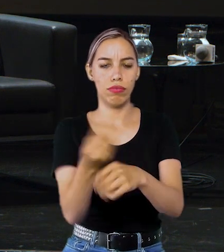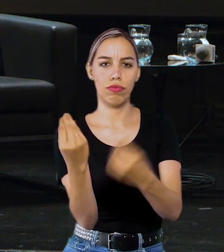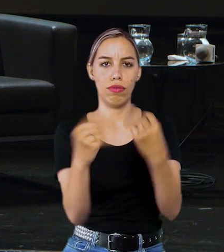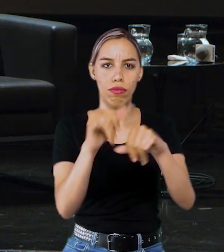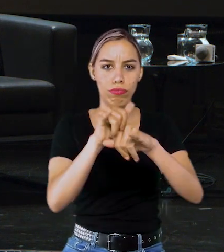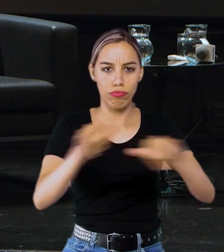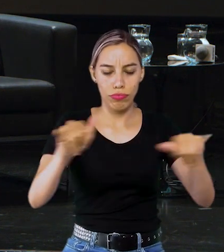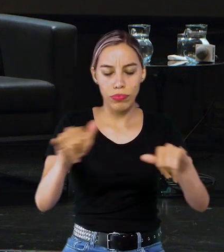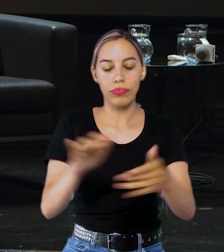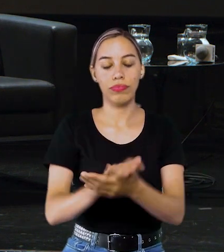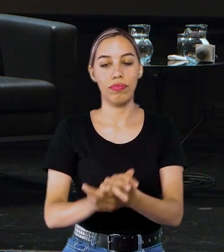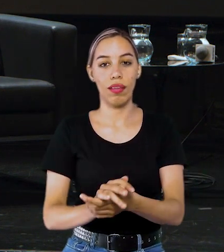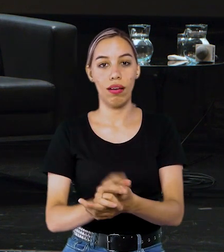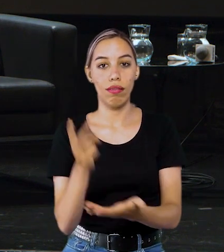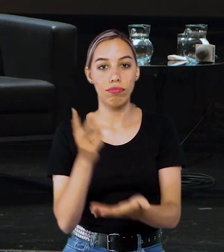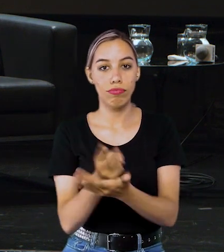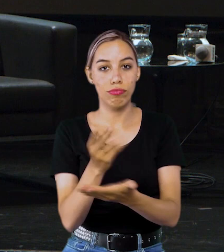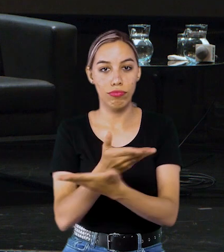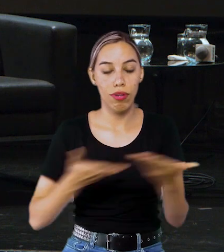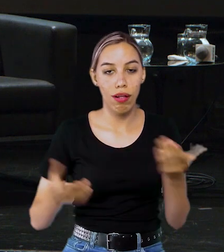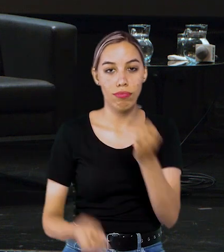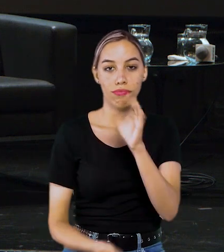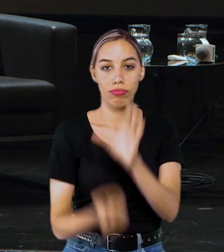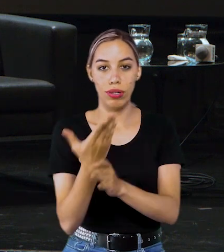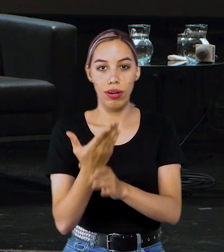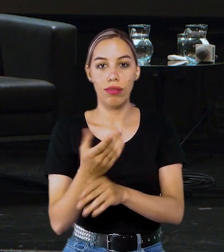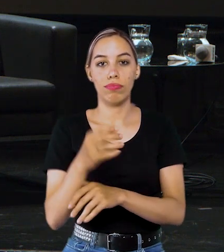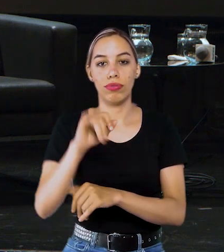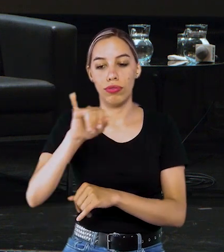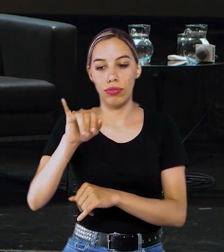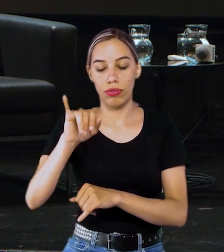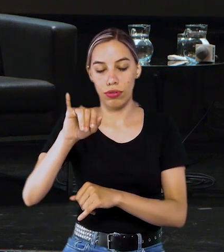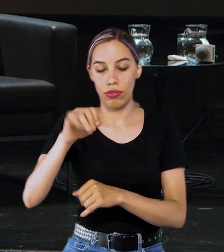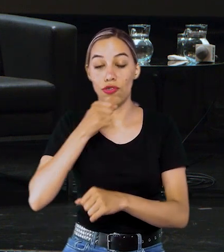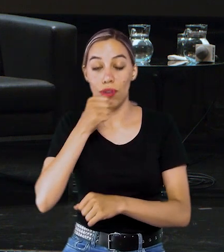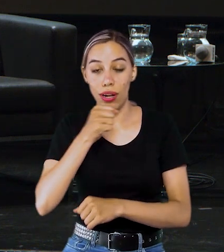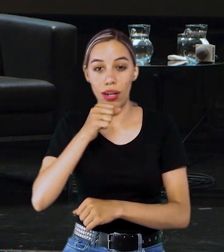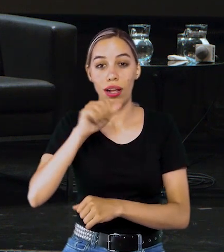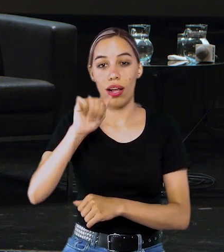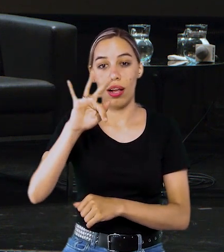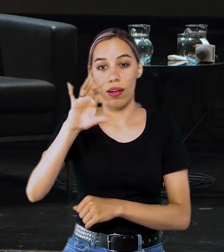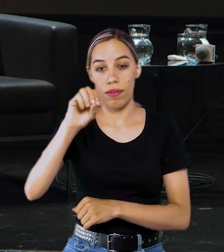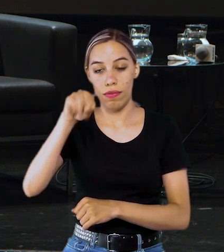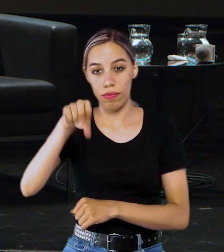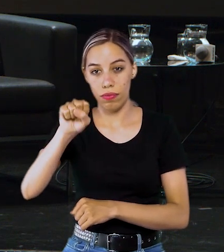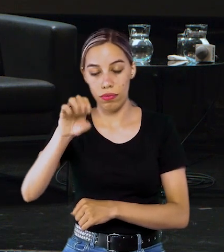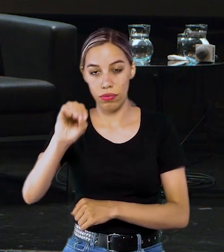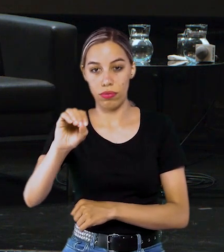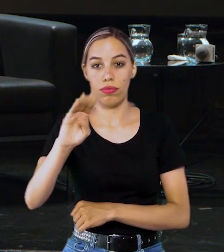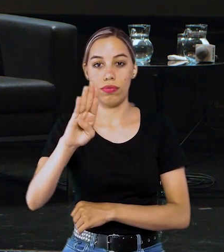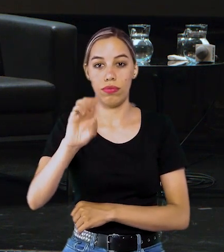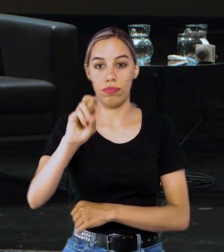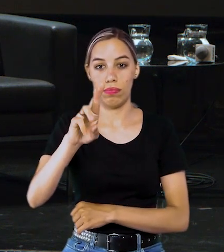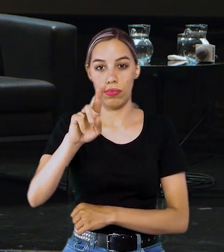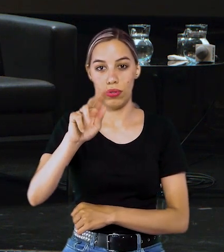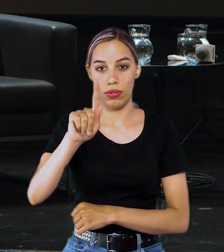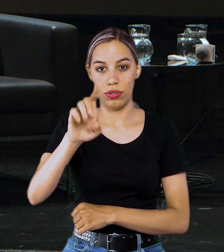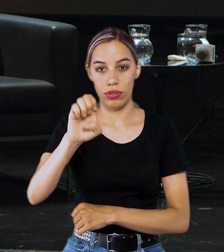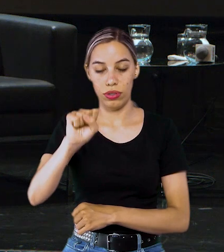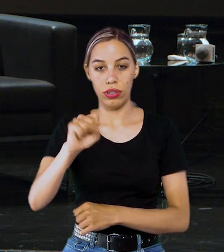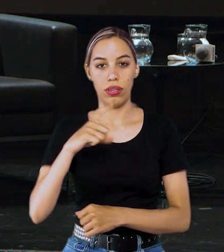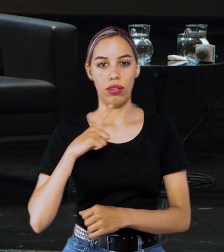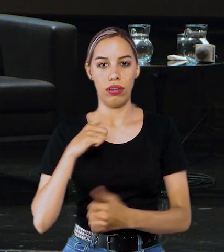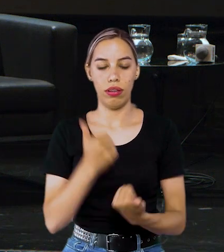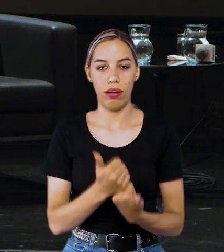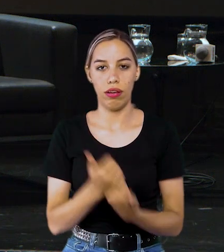difusão. O projeto Sempre um Papo, idealizado pelo jornalista e escritor mineiro Afonso Borges, nessa edição em parceria com o